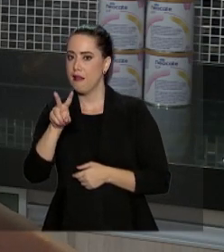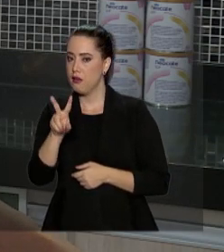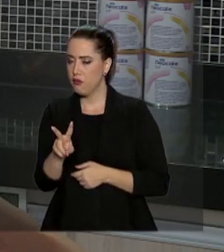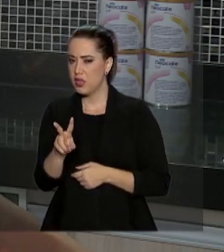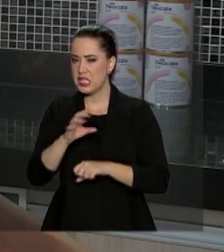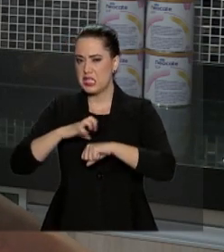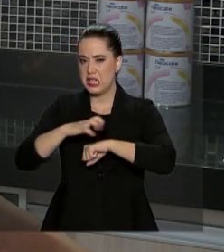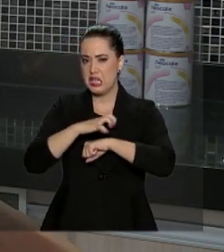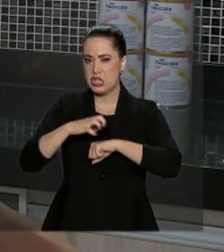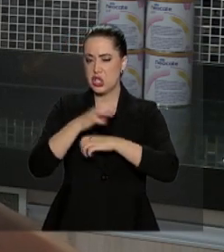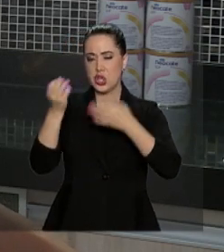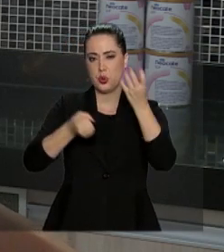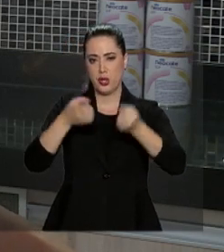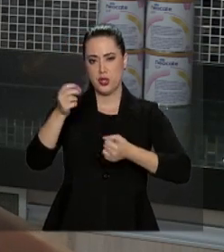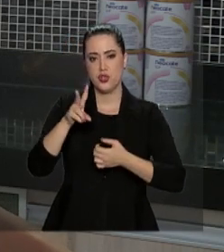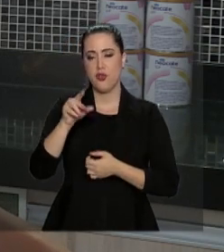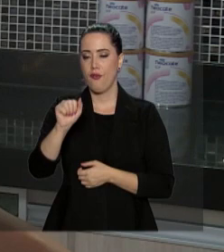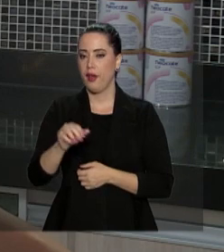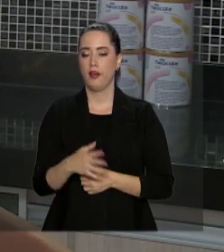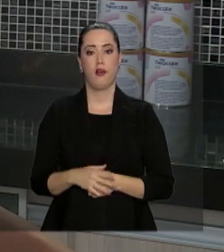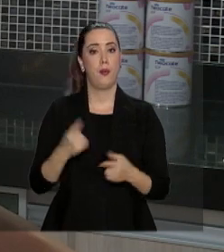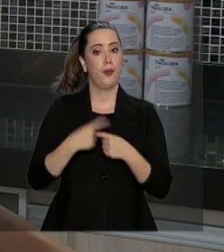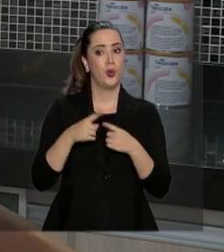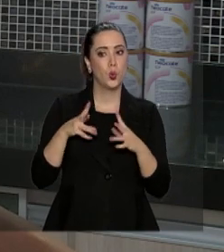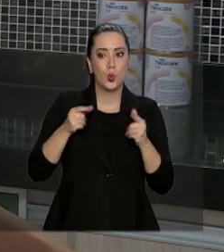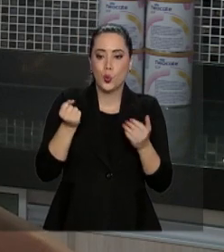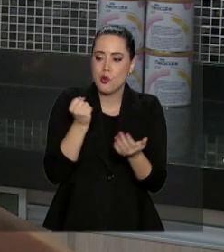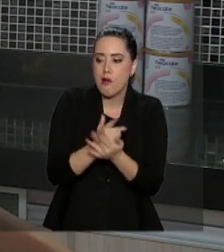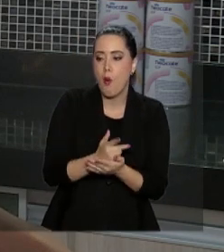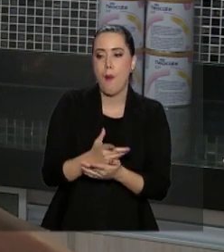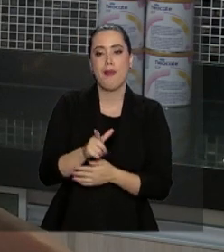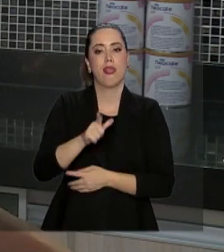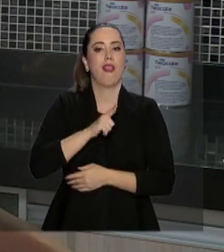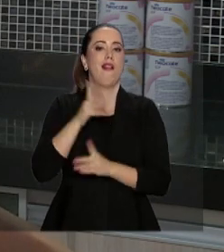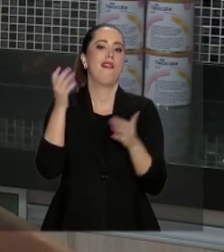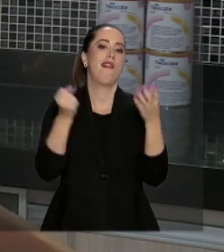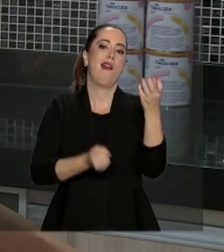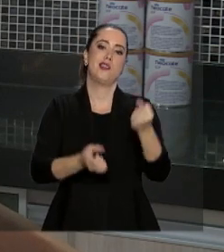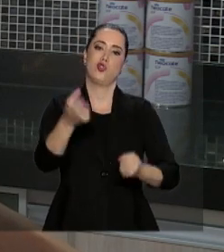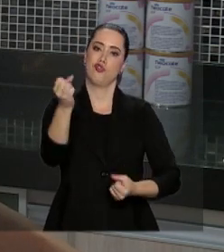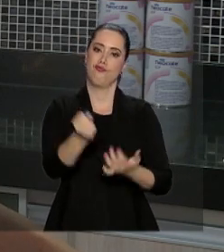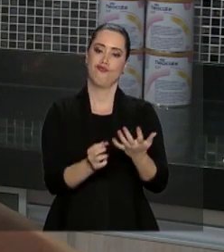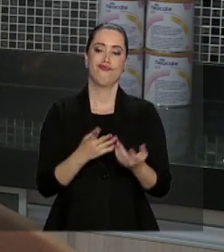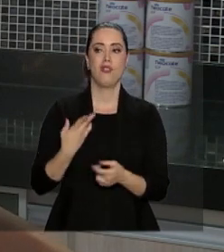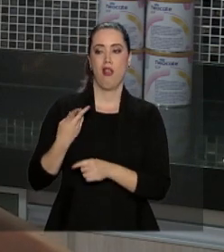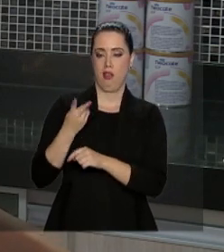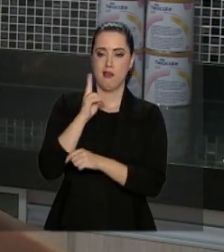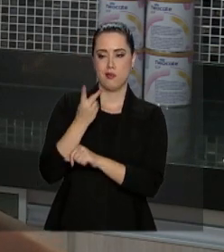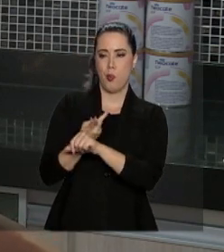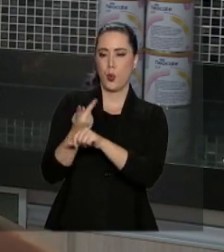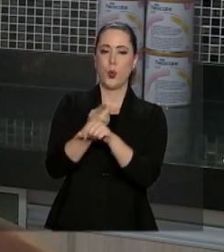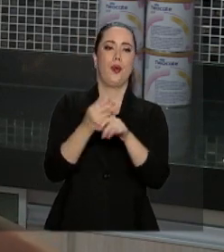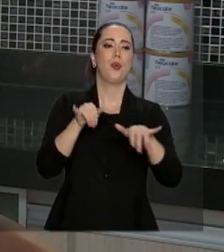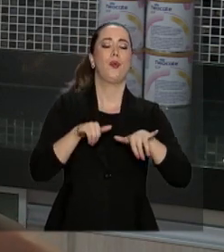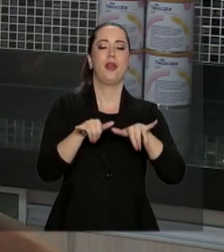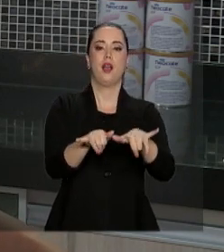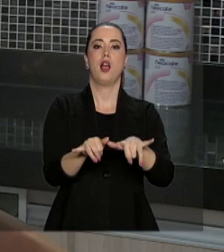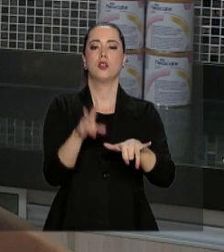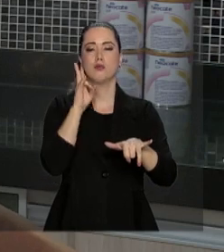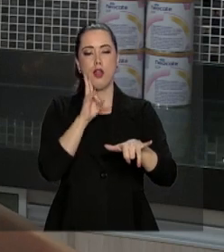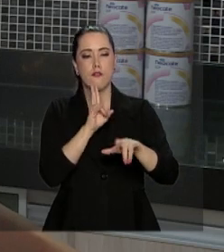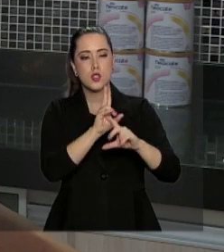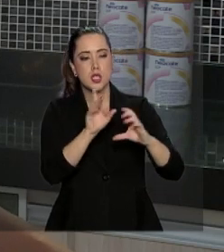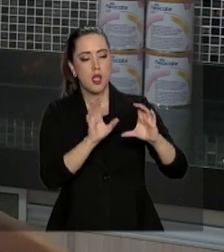do leite de vaca vai saber que tudo hoje em dia têm leite se você for ao mercado 1 e começou a olhar o rótulo porque hoje a gente